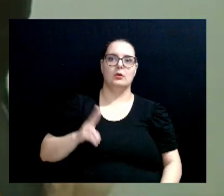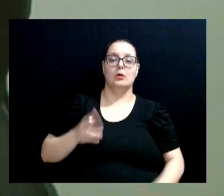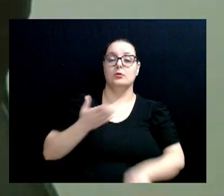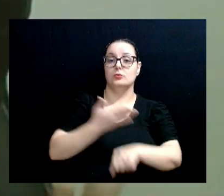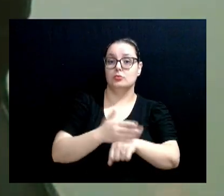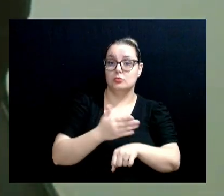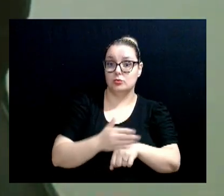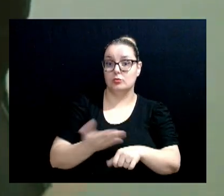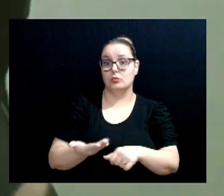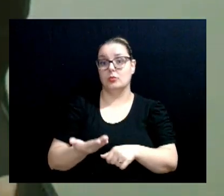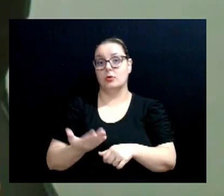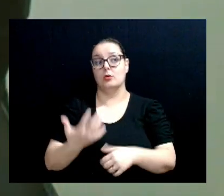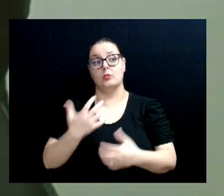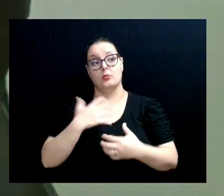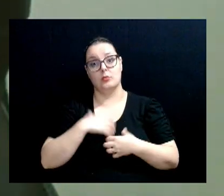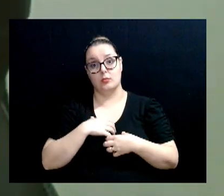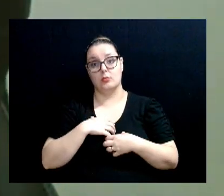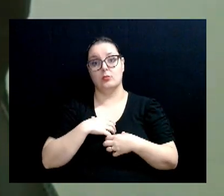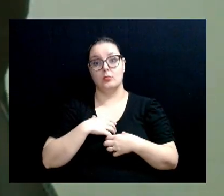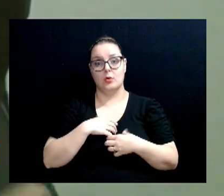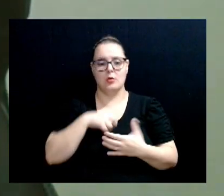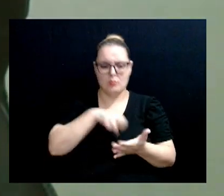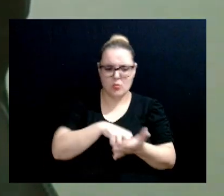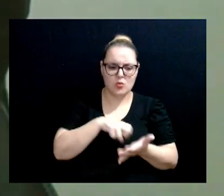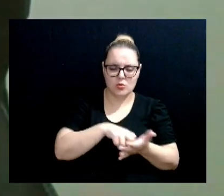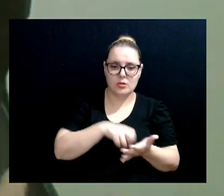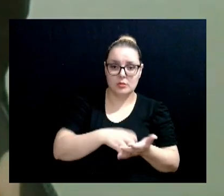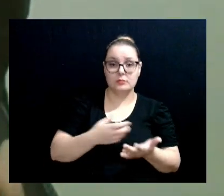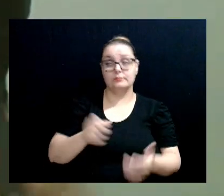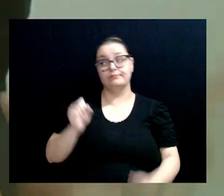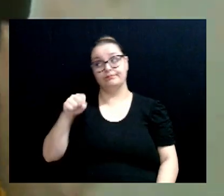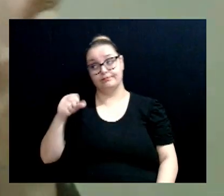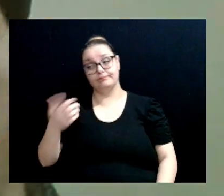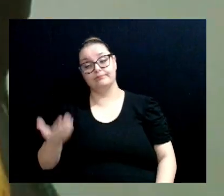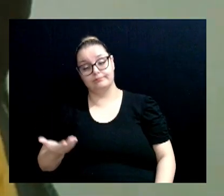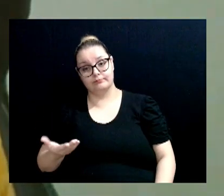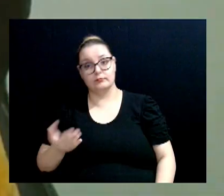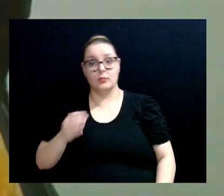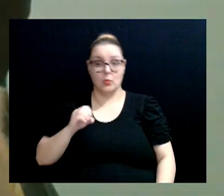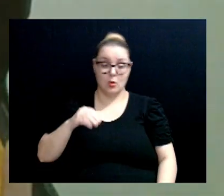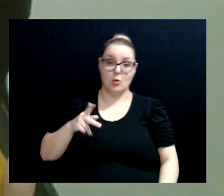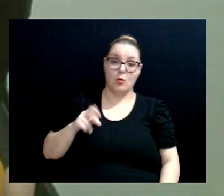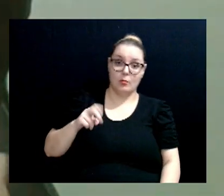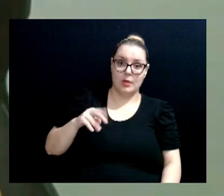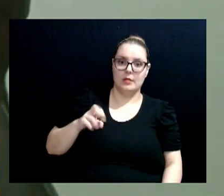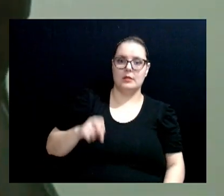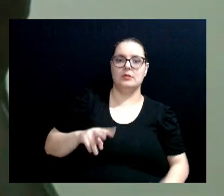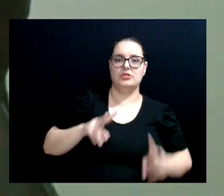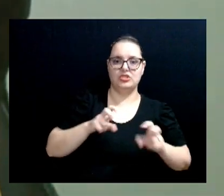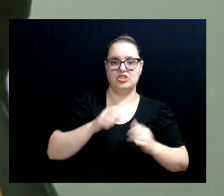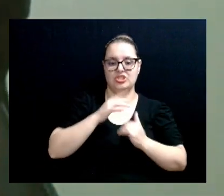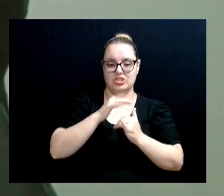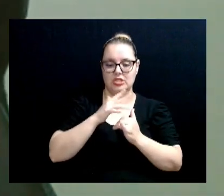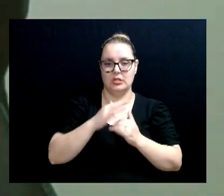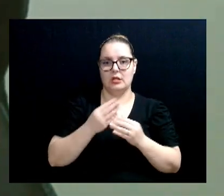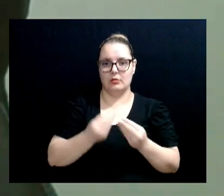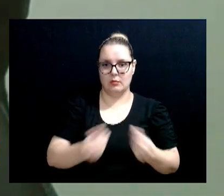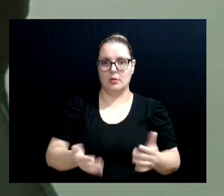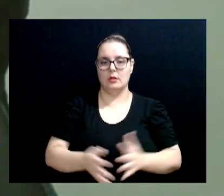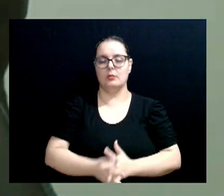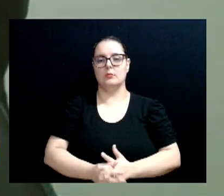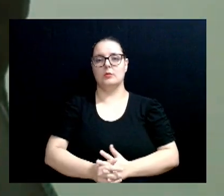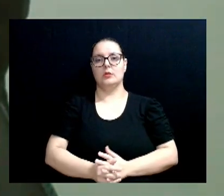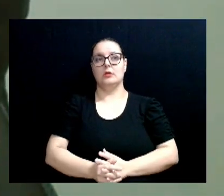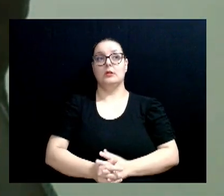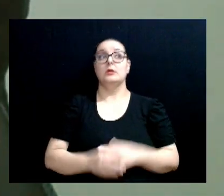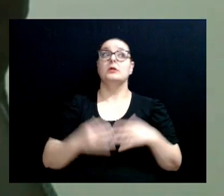forma punitiva mesmo, né? Então, de compensar mesmo, de queima de calorias, né? E aí a gente também tem